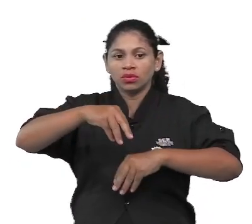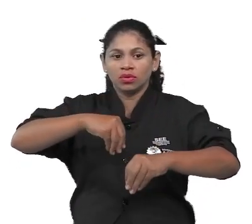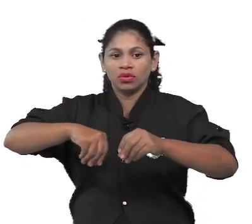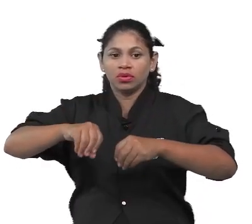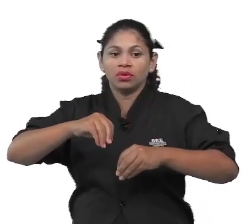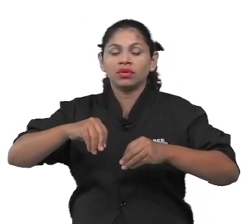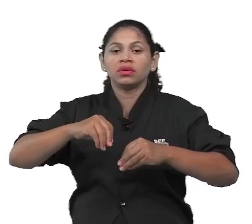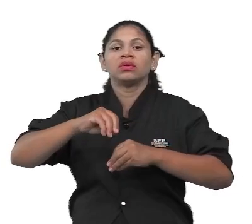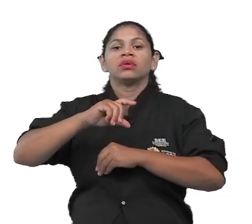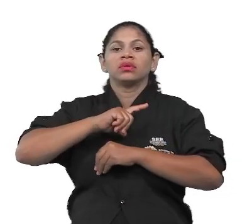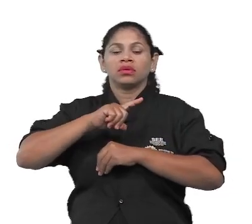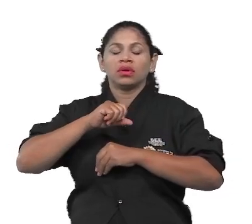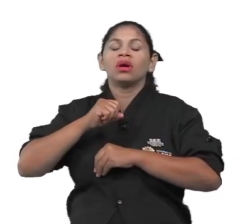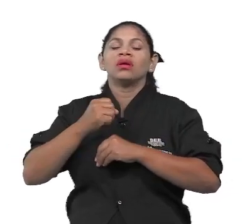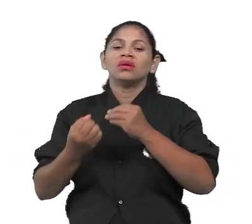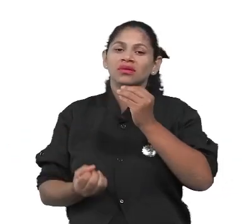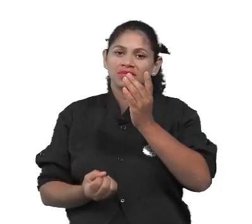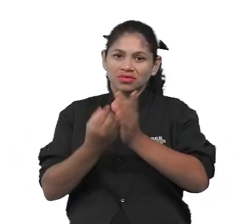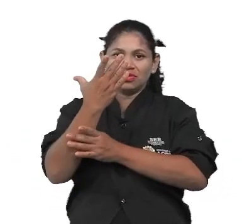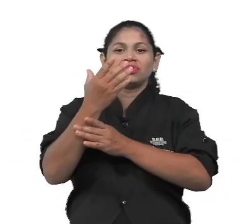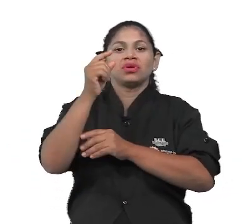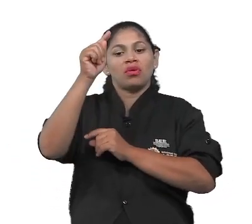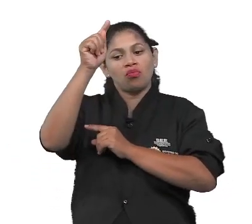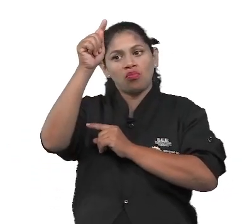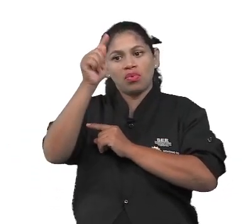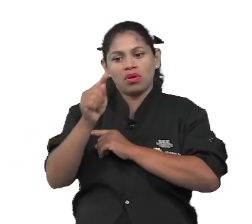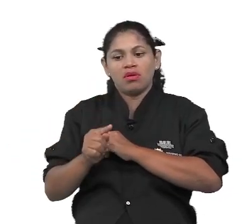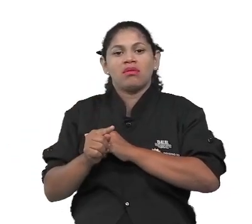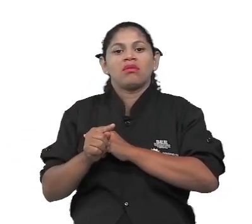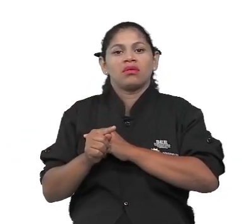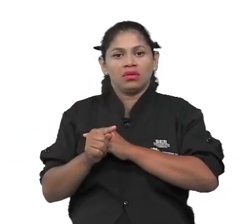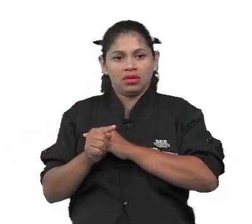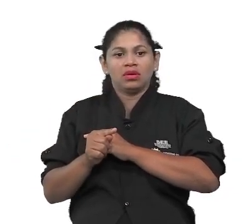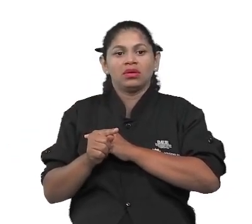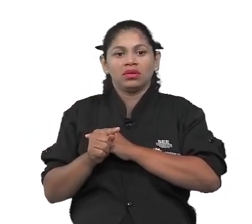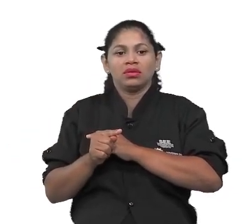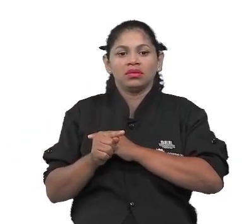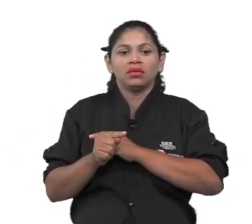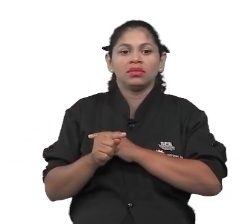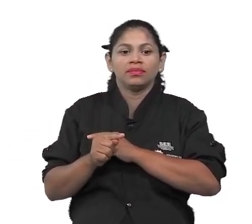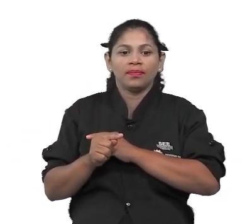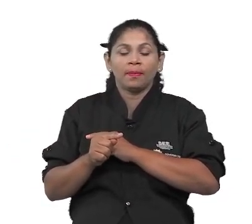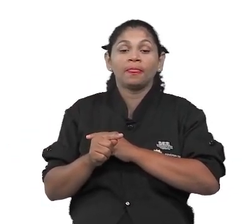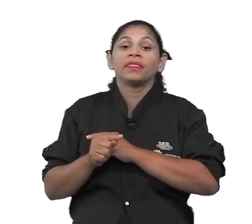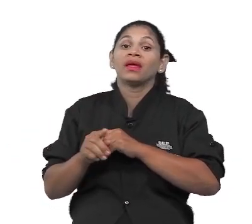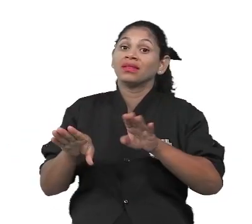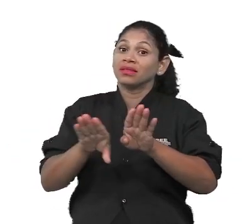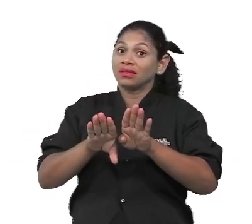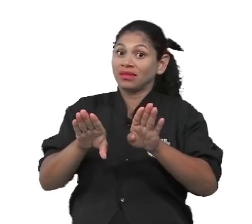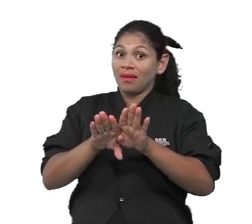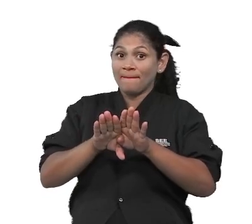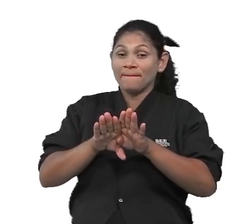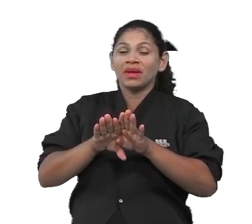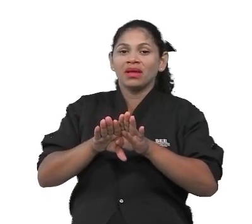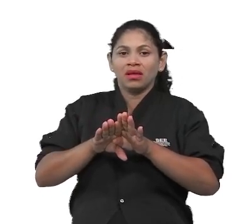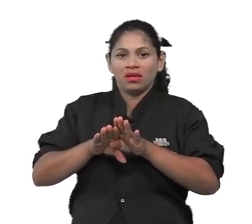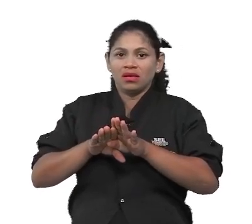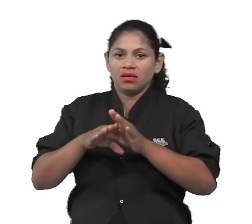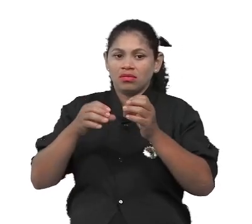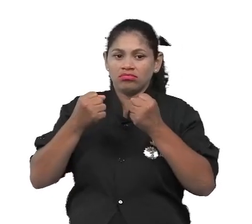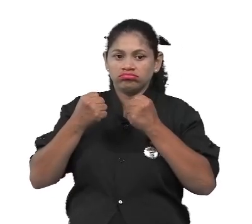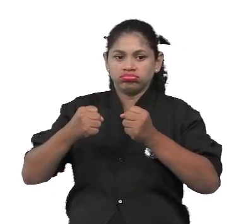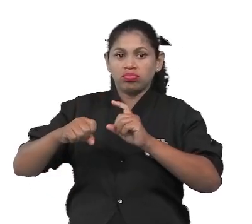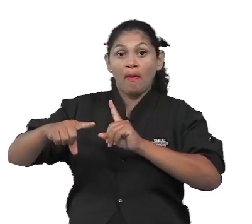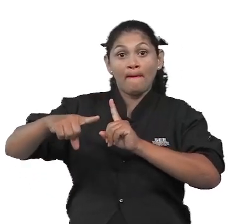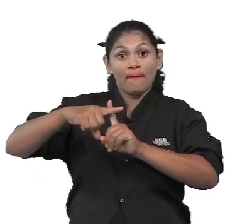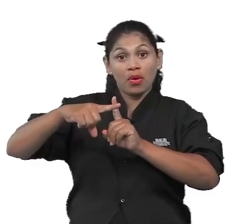E a mesma coisa pode acontecer, né? A carga elétrica do solo também pode subir ali para a nuvem. Né?